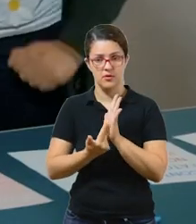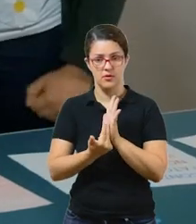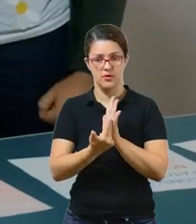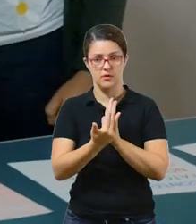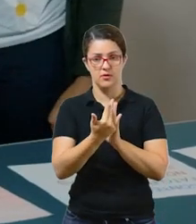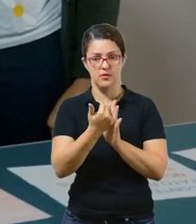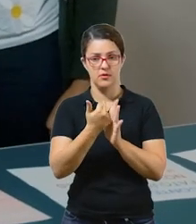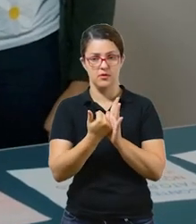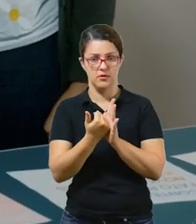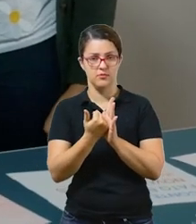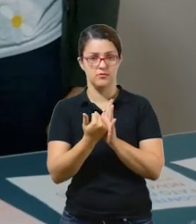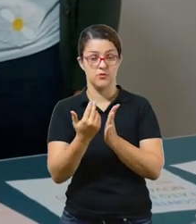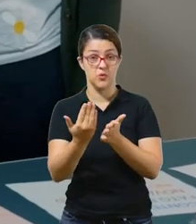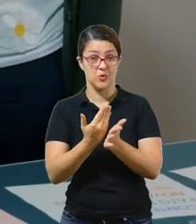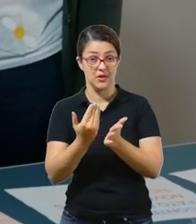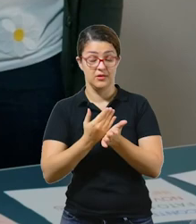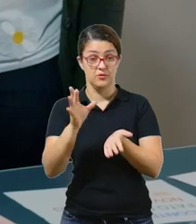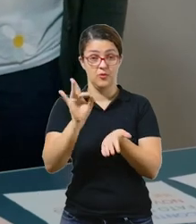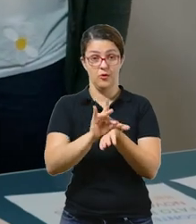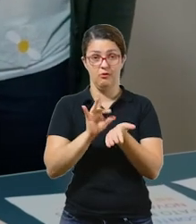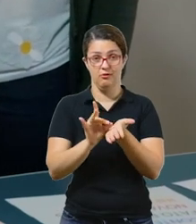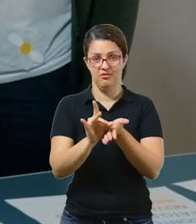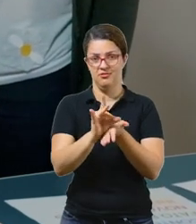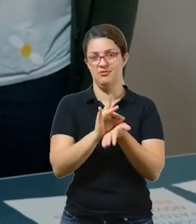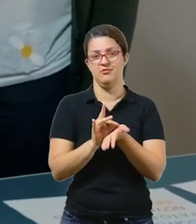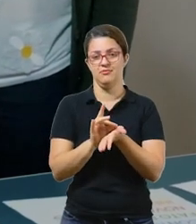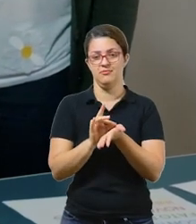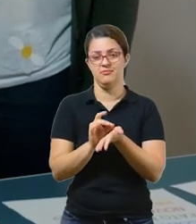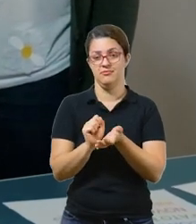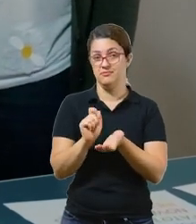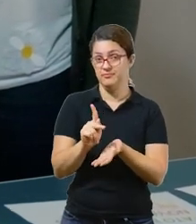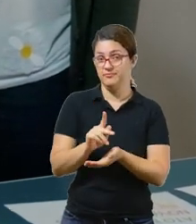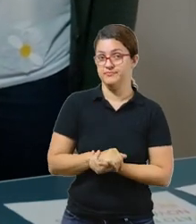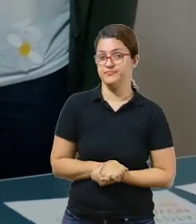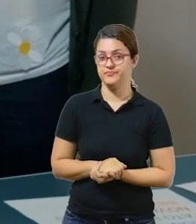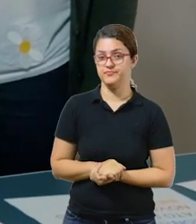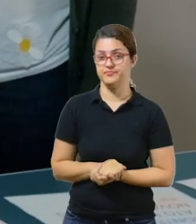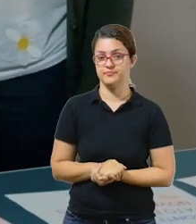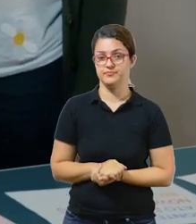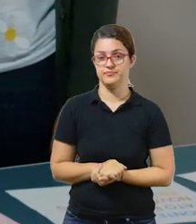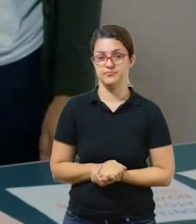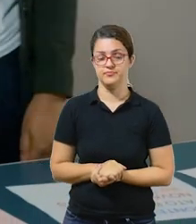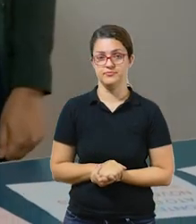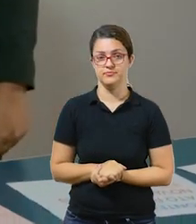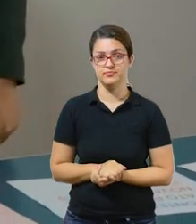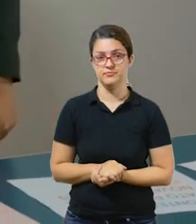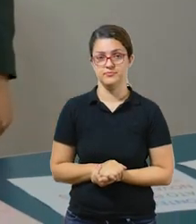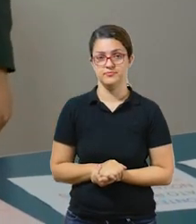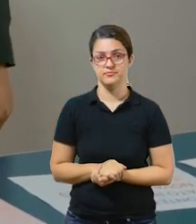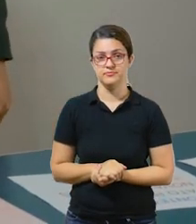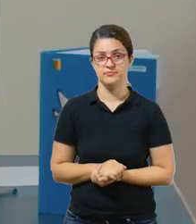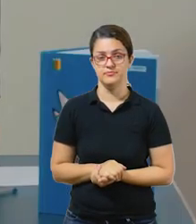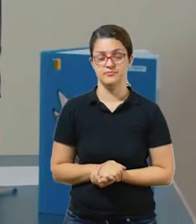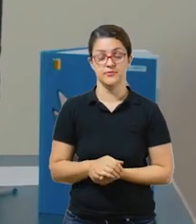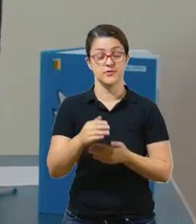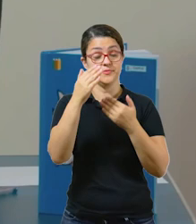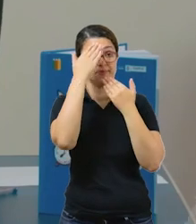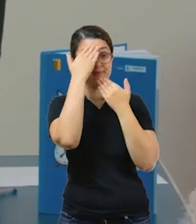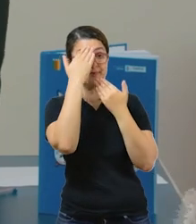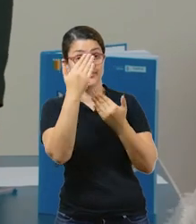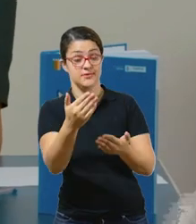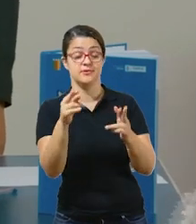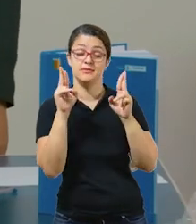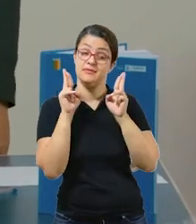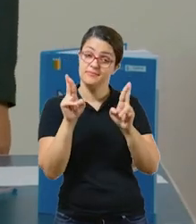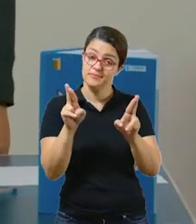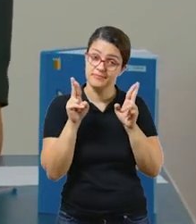colocar no seu caderno, certo? Gente, muito obrigada.